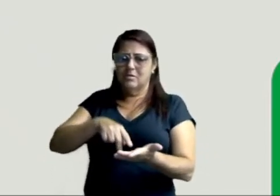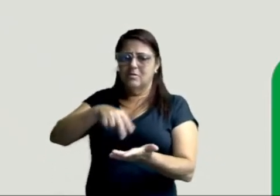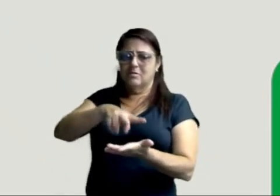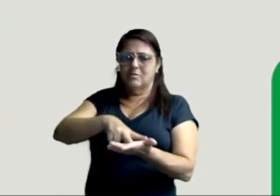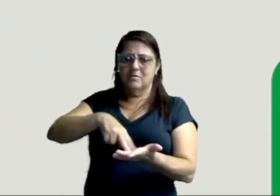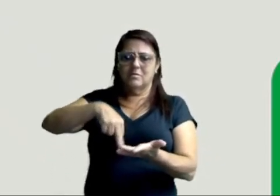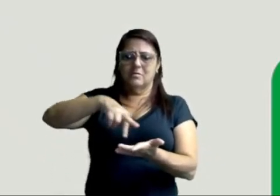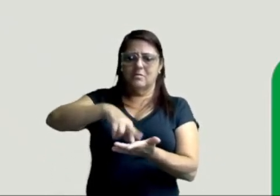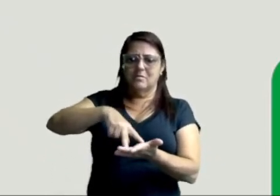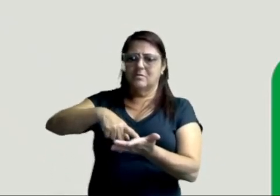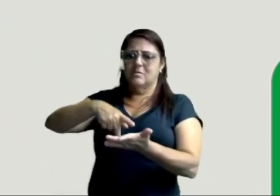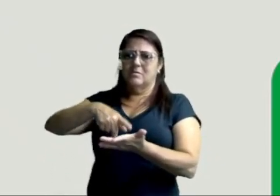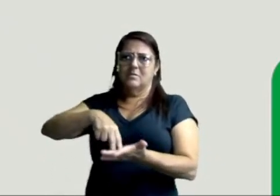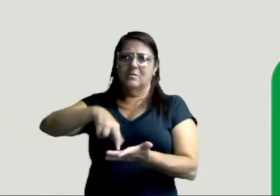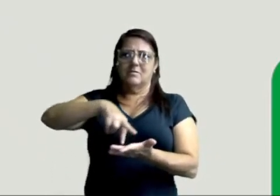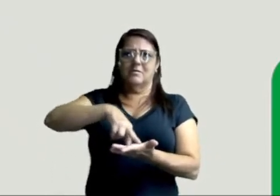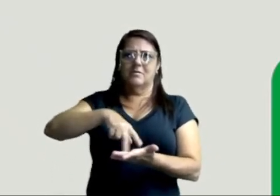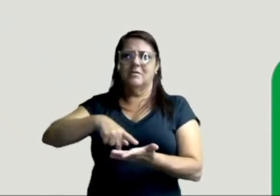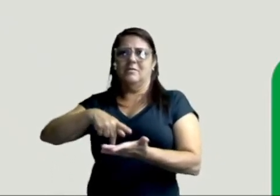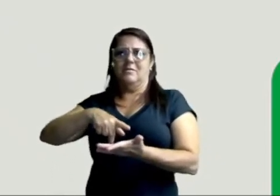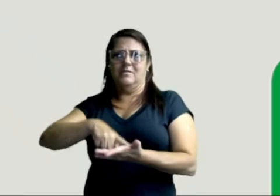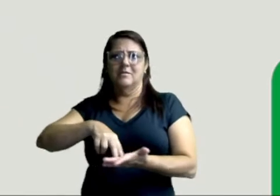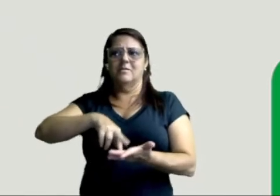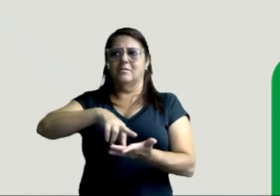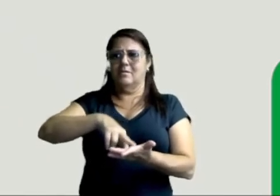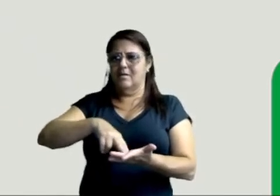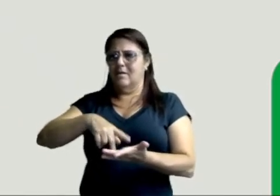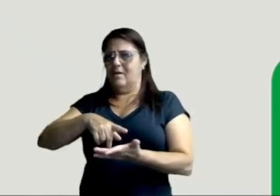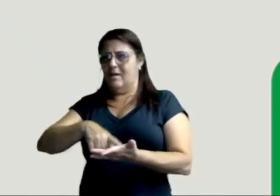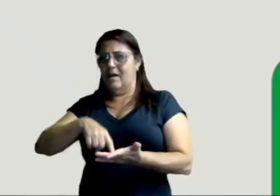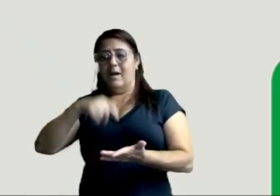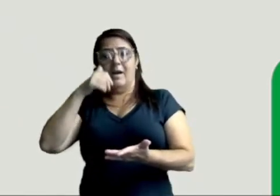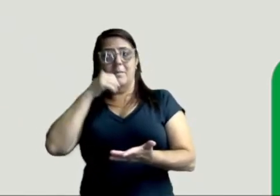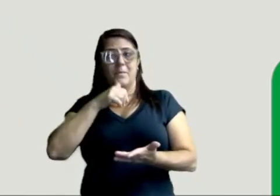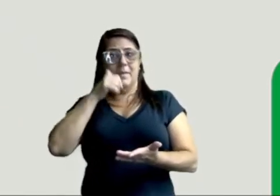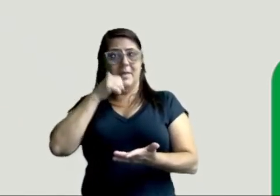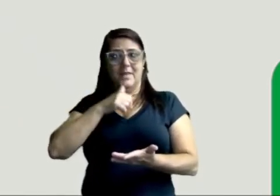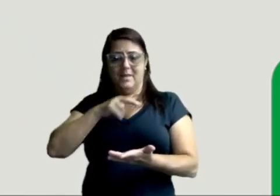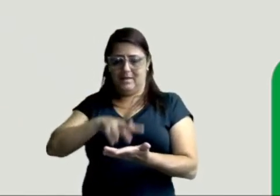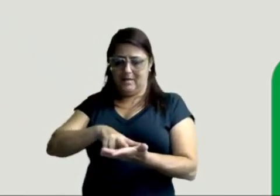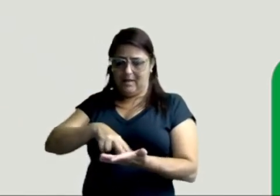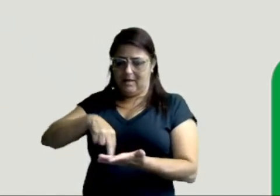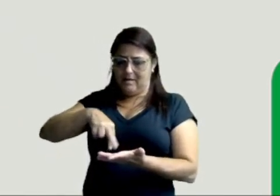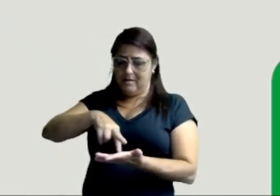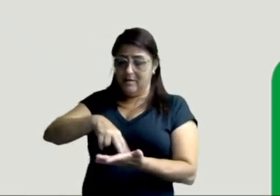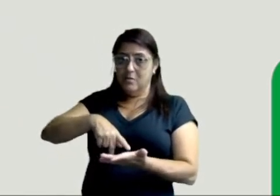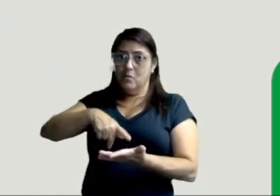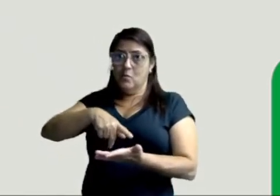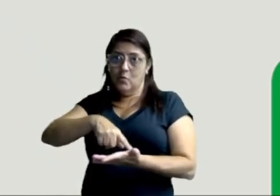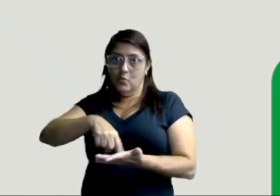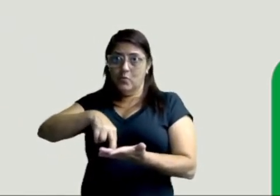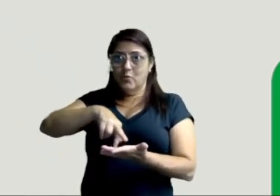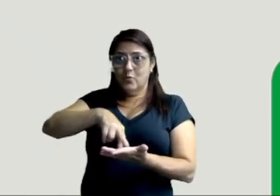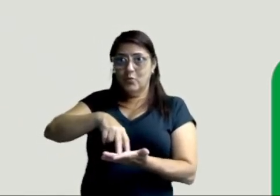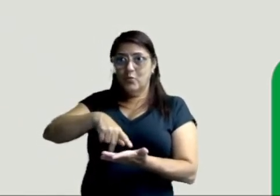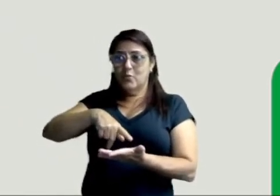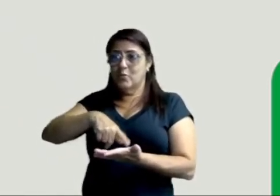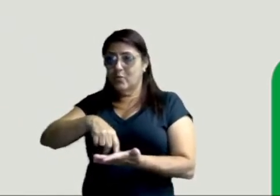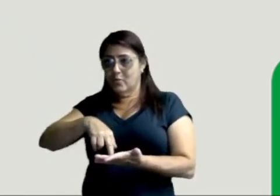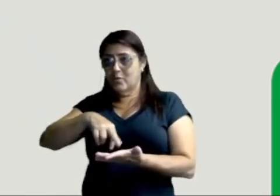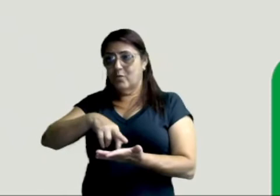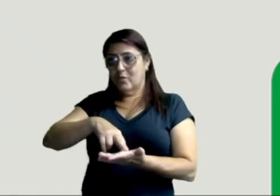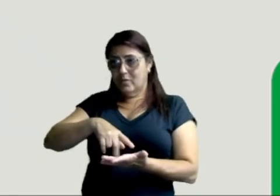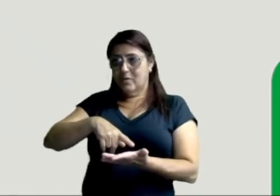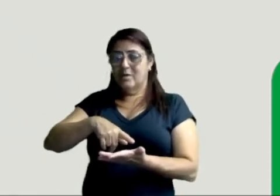aí legal, está acontecendo aí. Ela está andando, o atrito está ajudando, porque se não fosse o atrito, já tinha caído os dois há